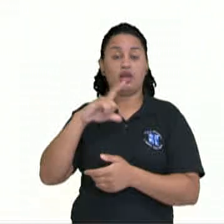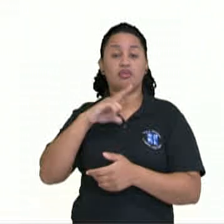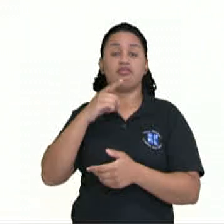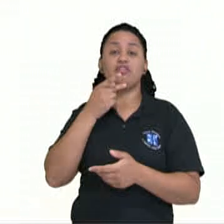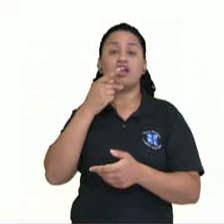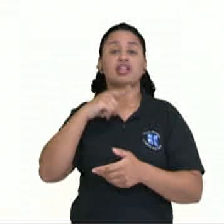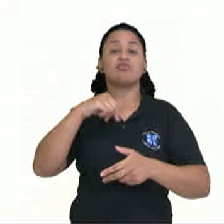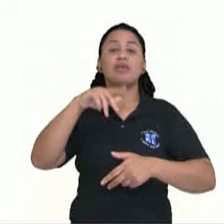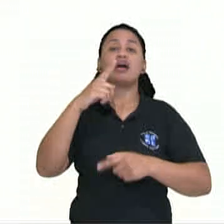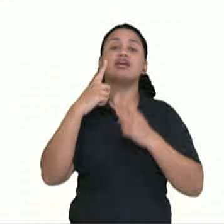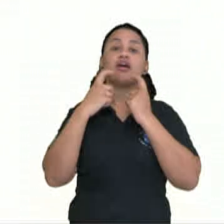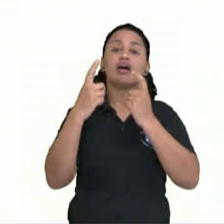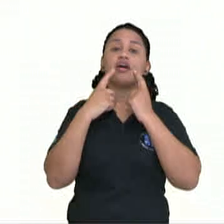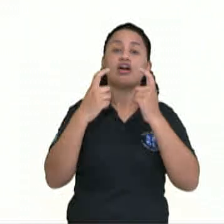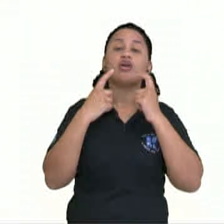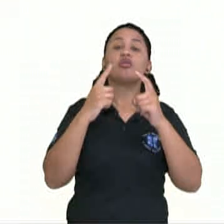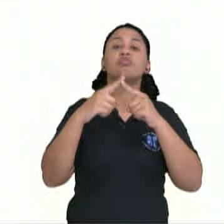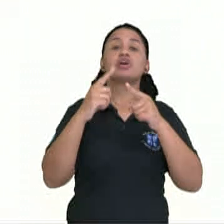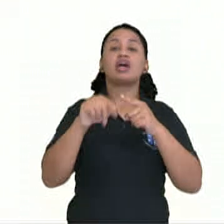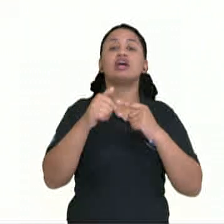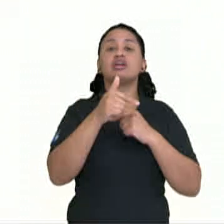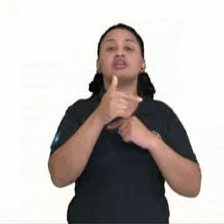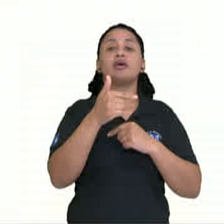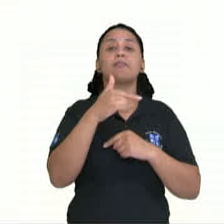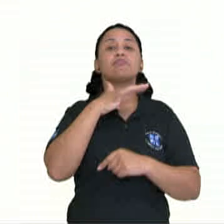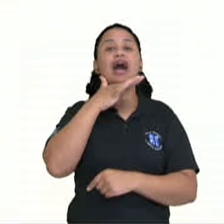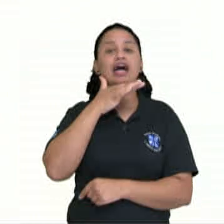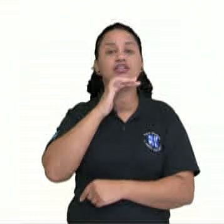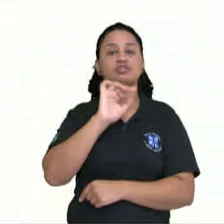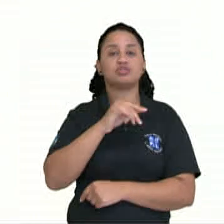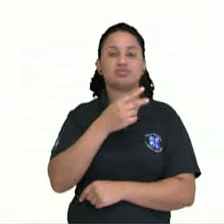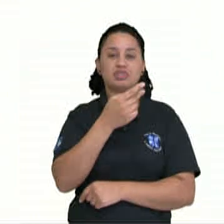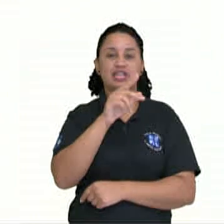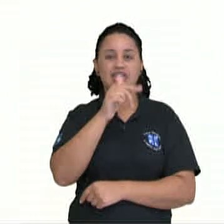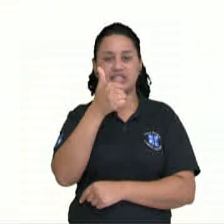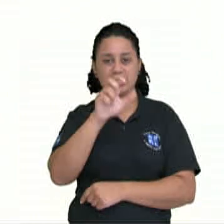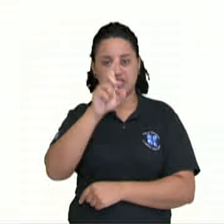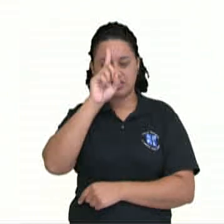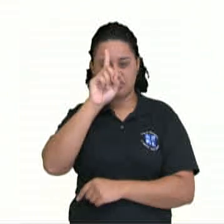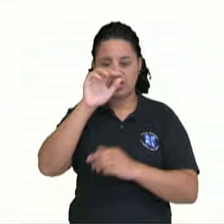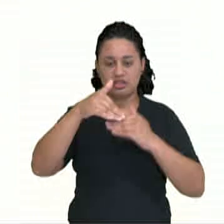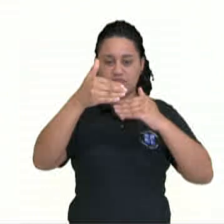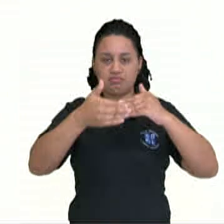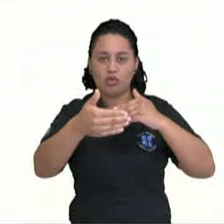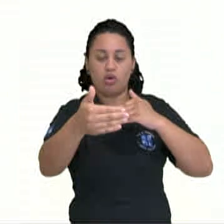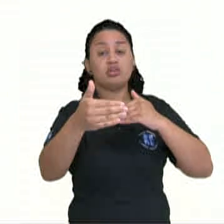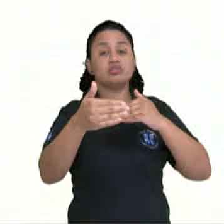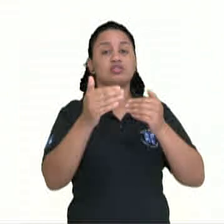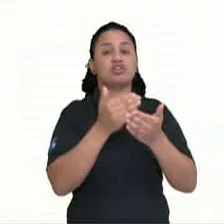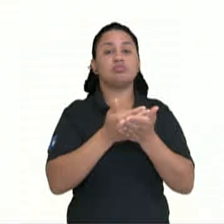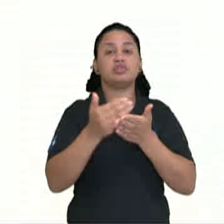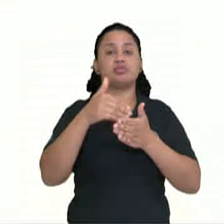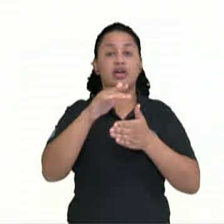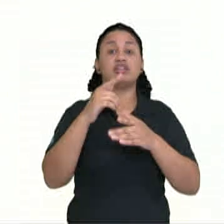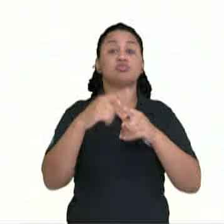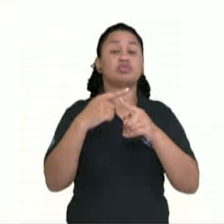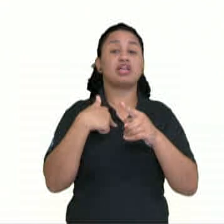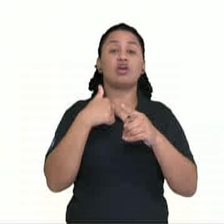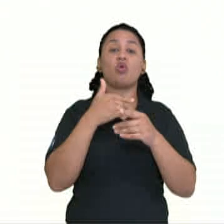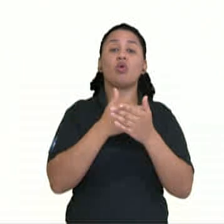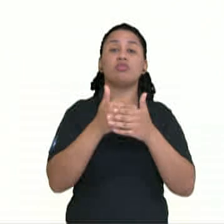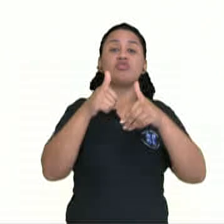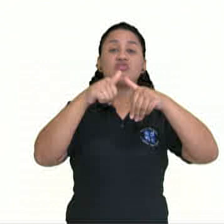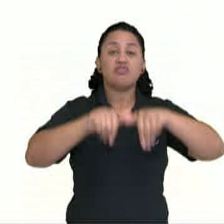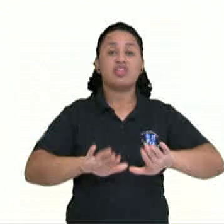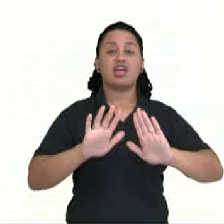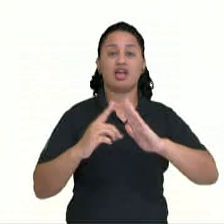reclamações a partir da segunda quinzena de março, o auge da política de isolamento